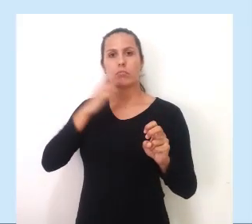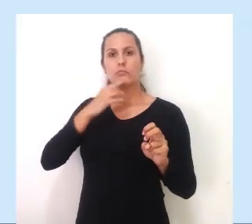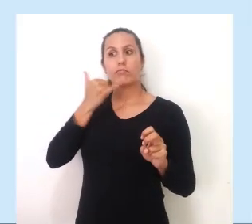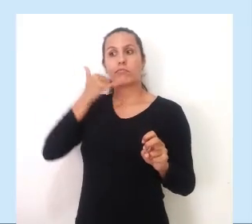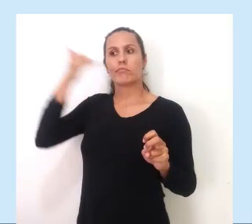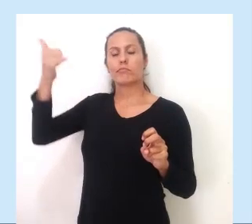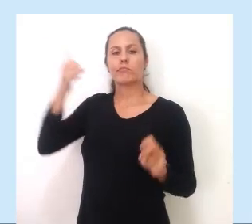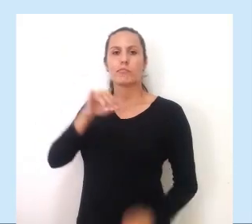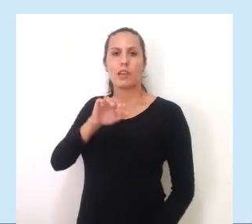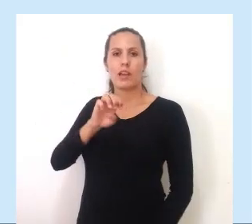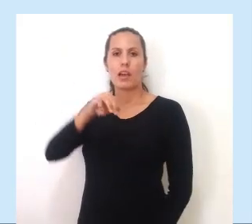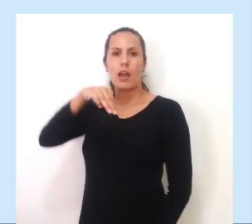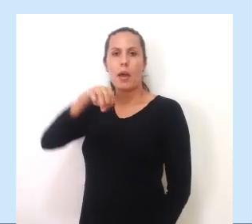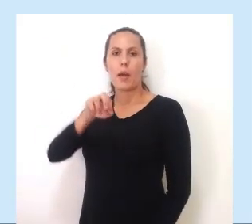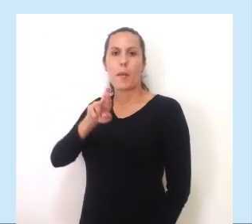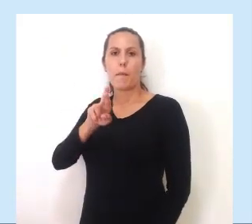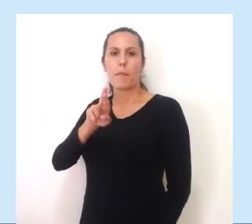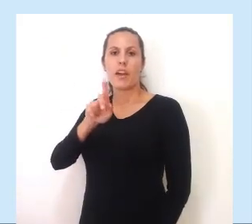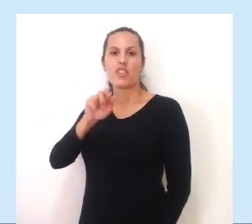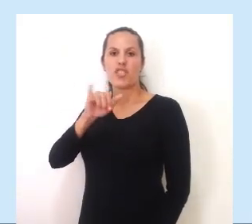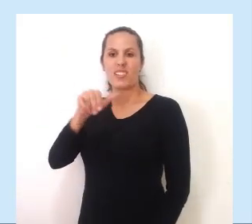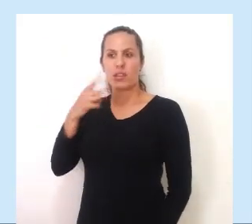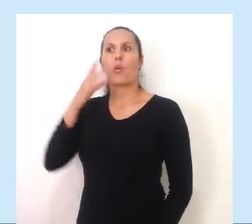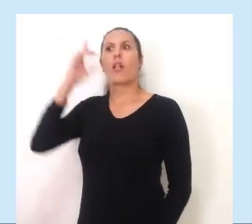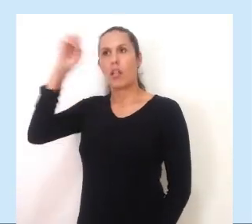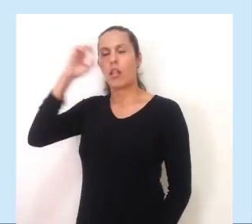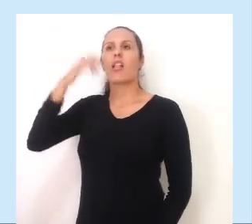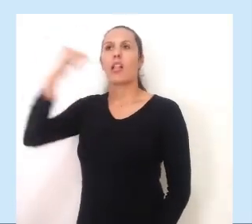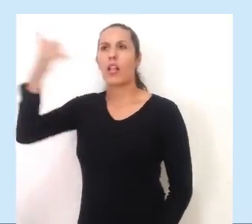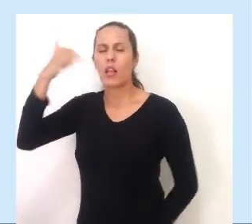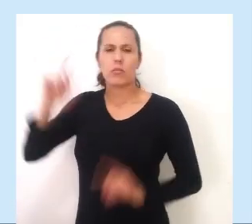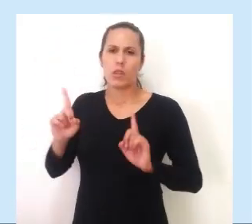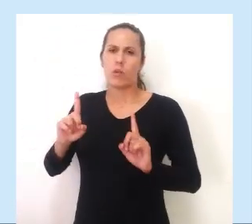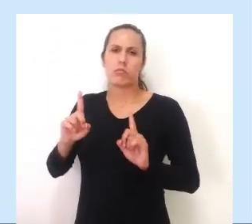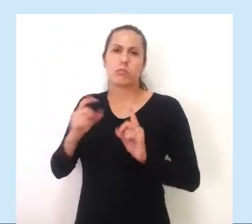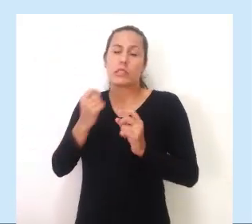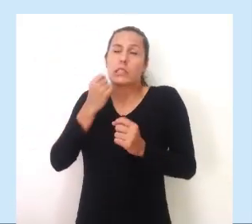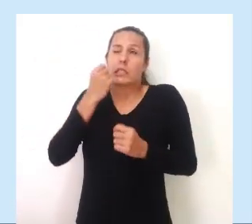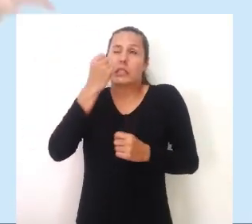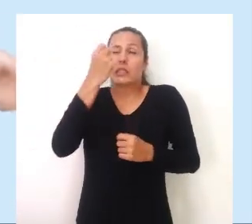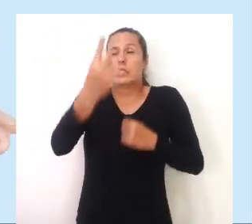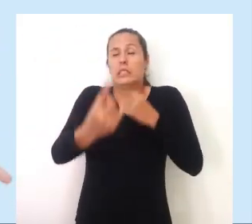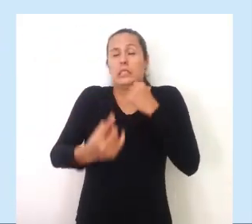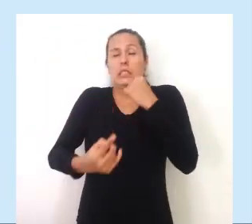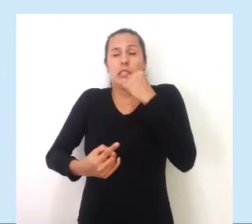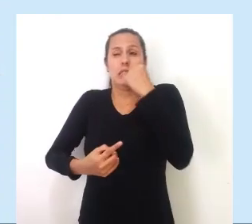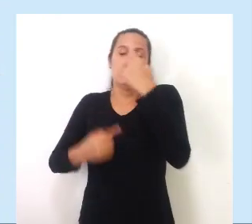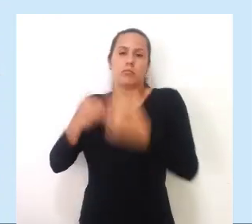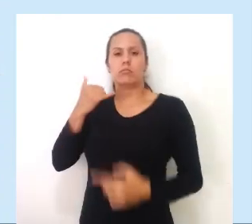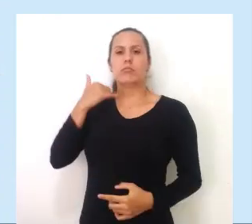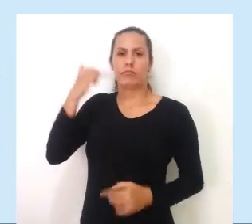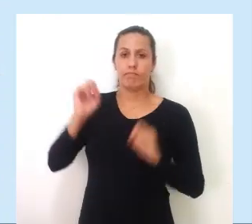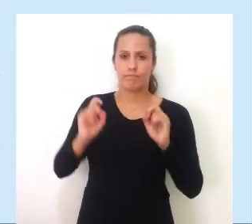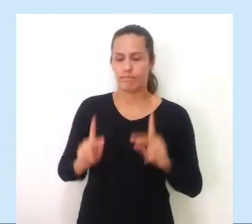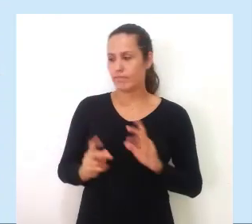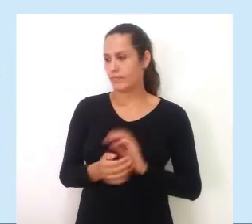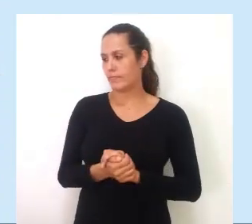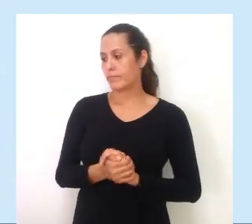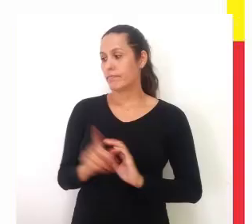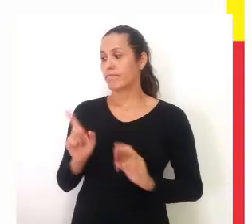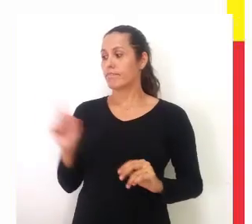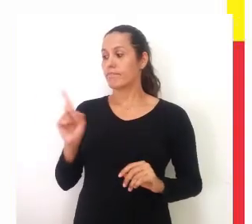hora toda, porque é uma concepção emergencial. 1 em 1 milhão, ok?